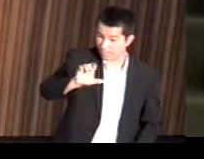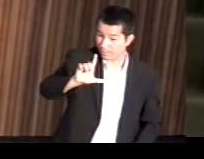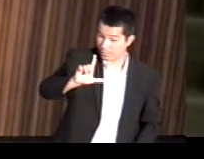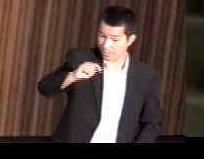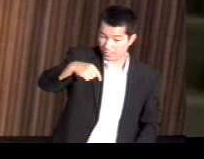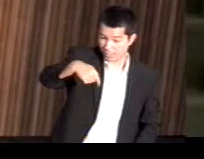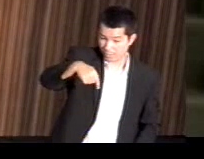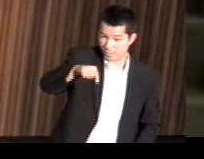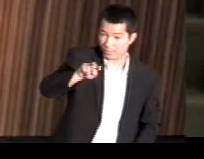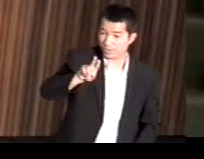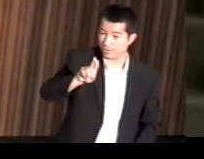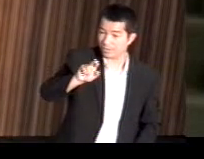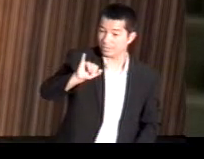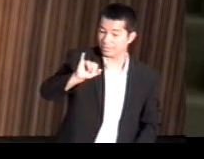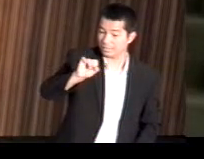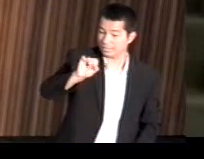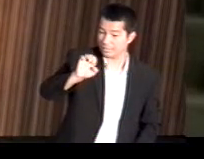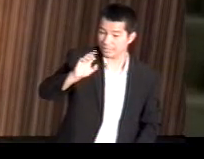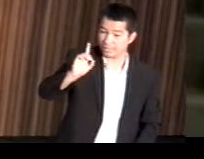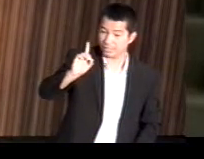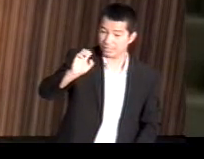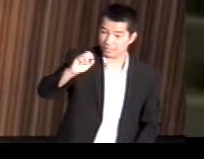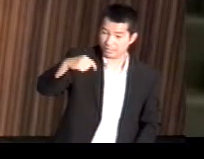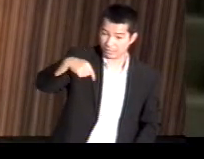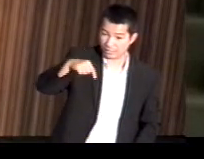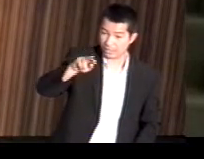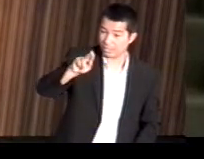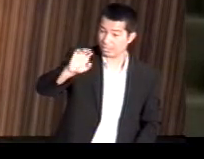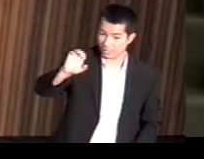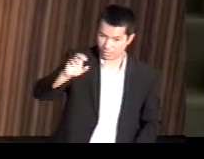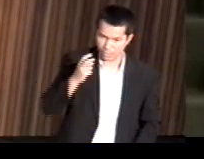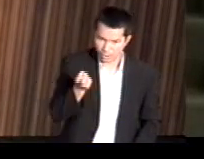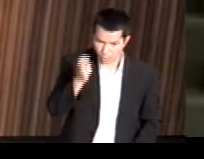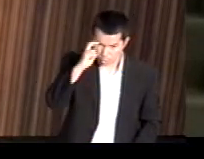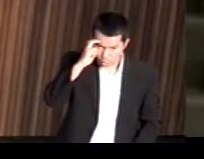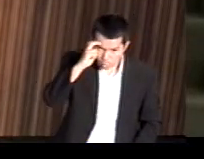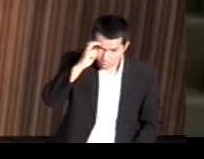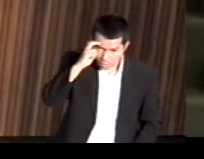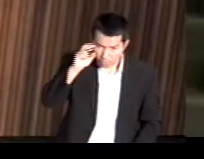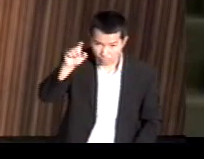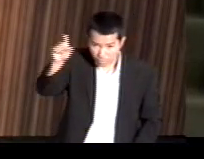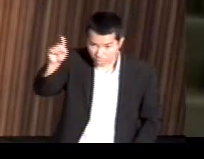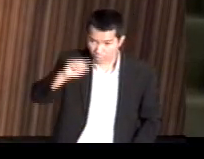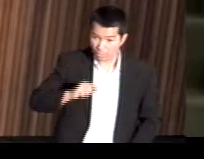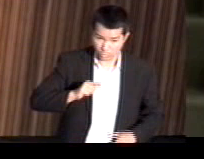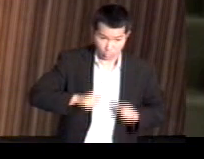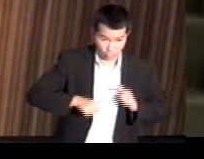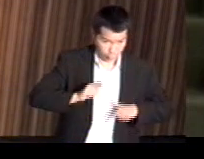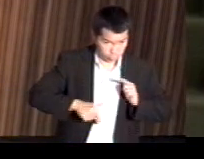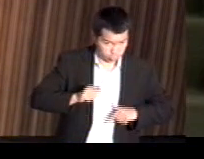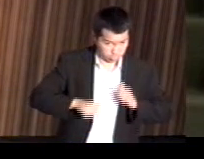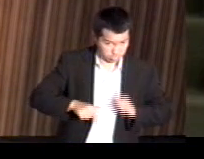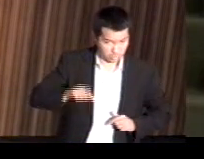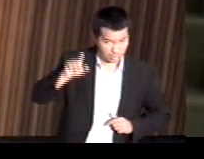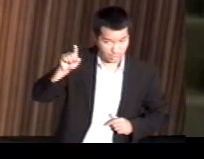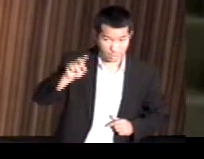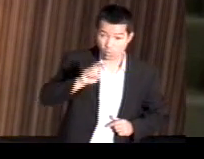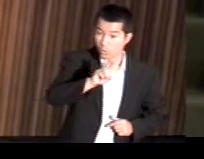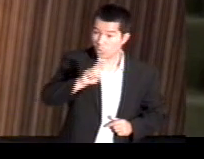são tremendamente significativos. E o nome dele é um nome